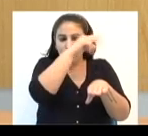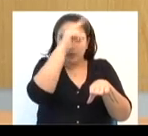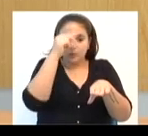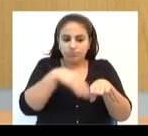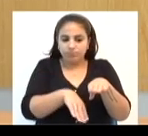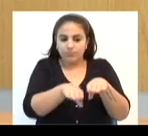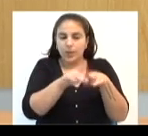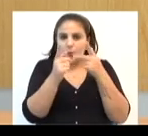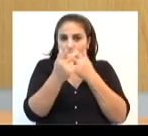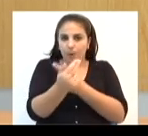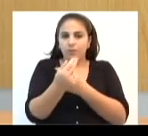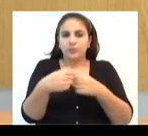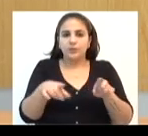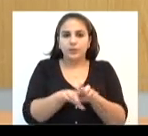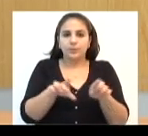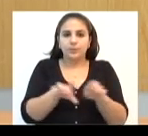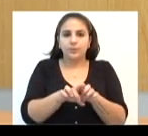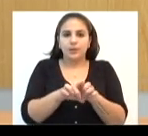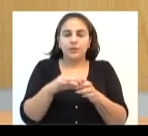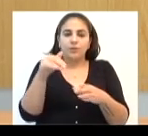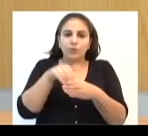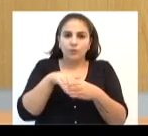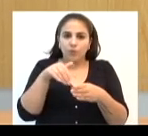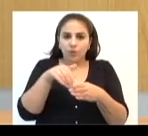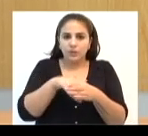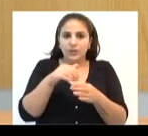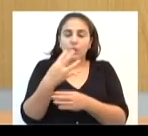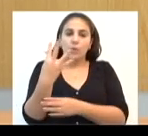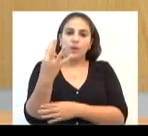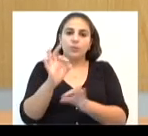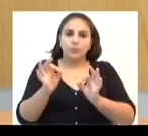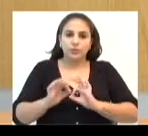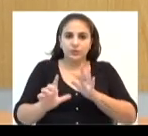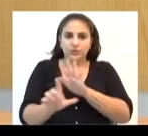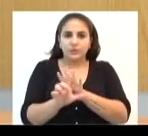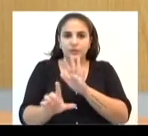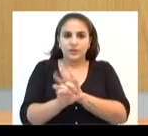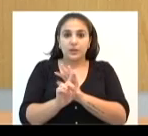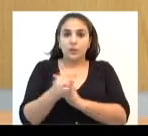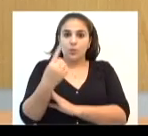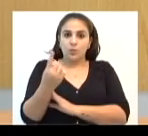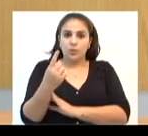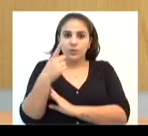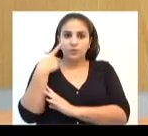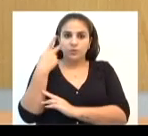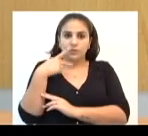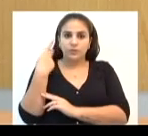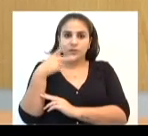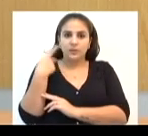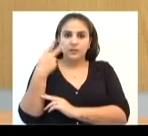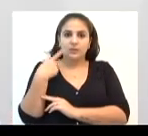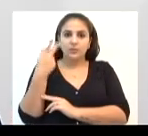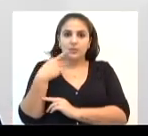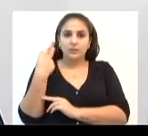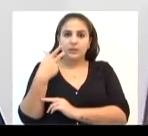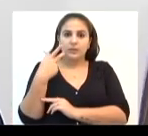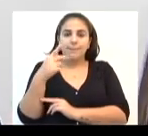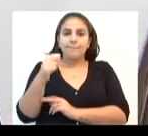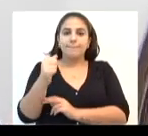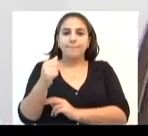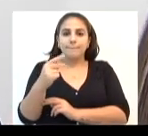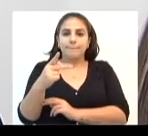Executivo Municipal veta 4 projetos de lei. Um deles é do vereador Patrick Cavalcante. Nós